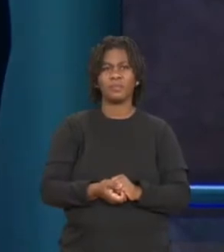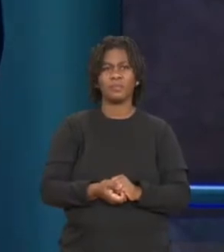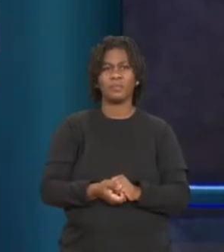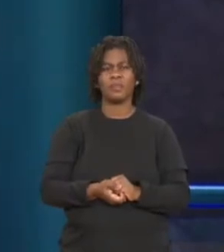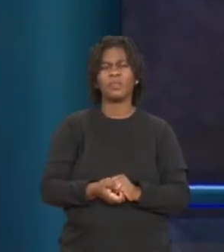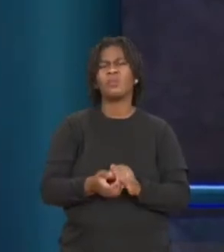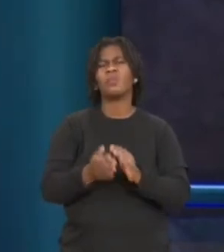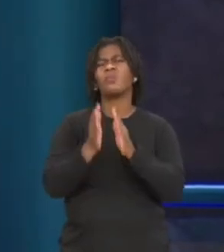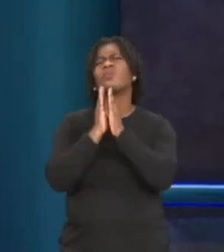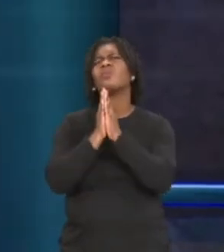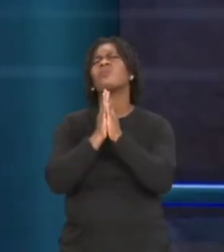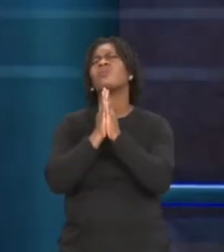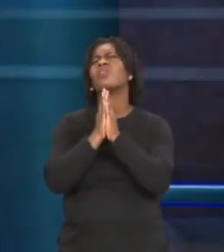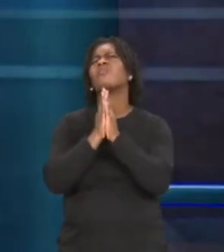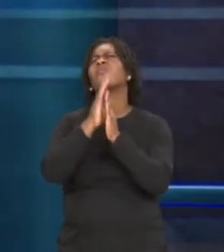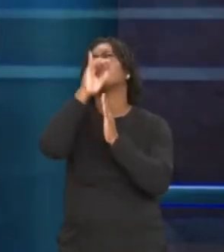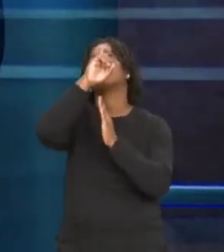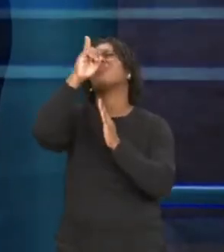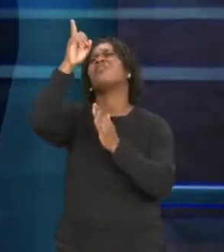Por favor, meu Deus, venha.